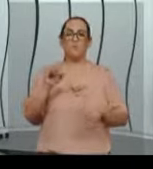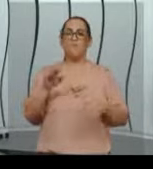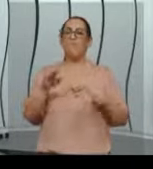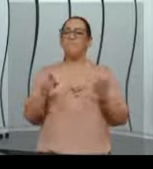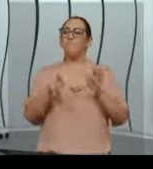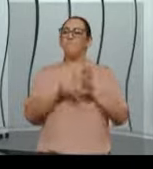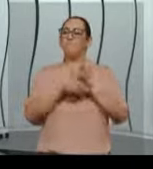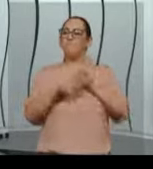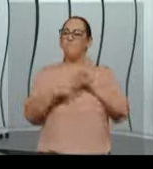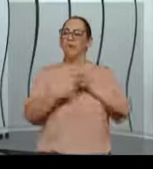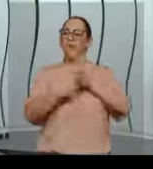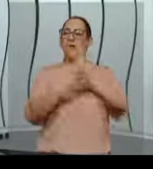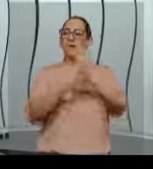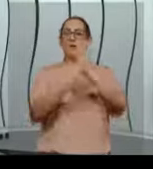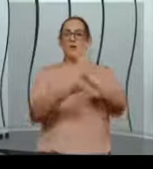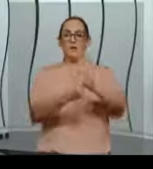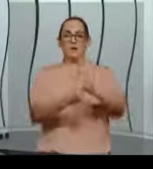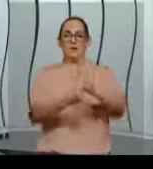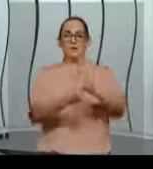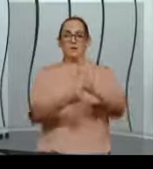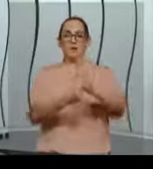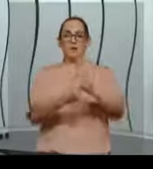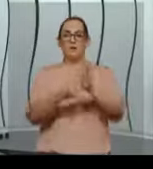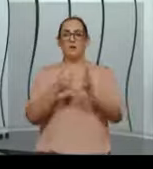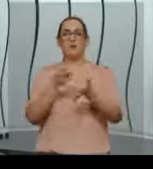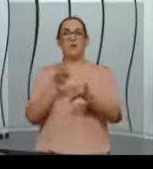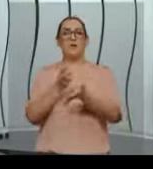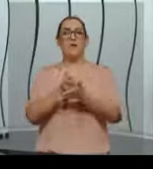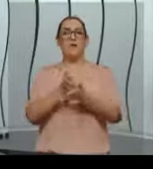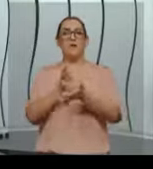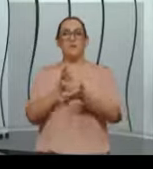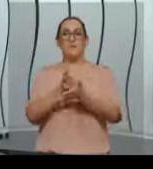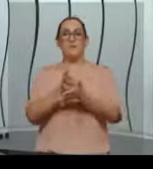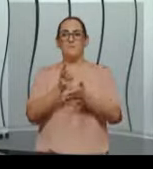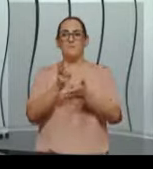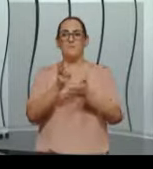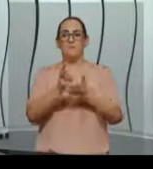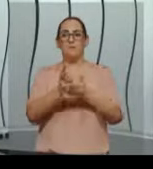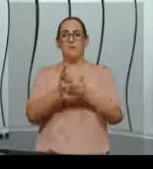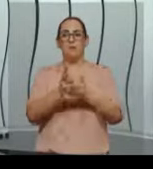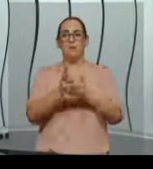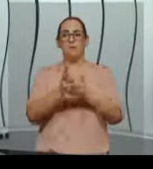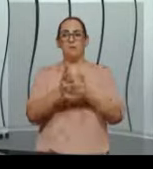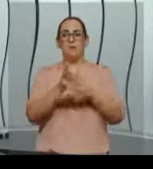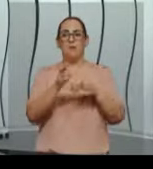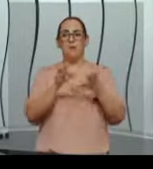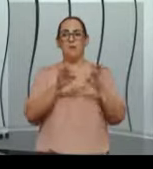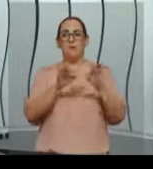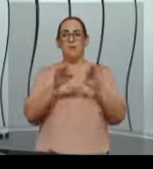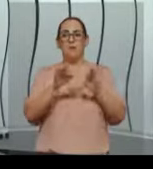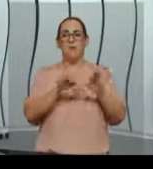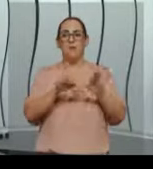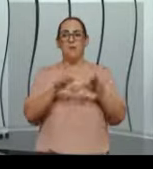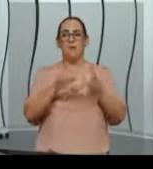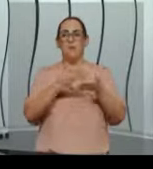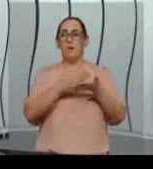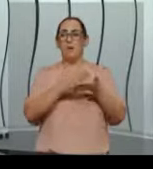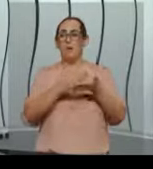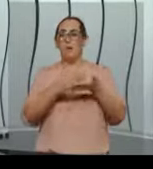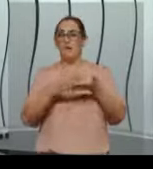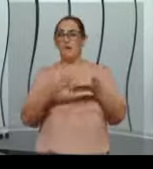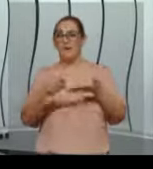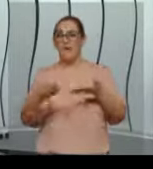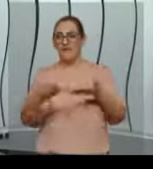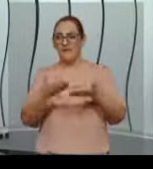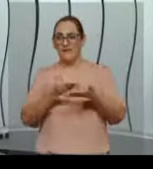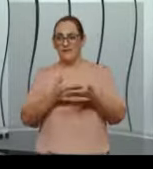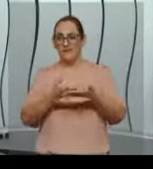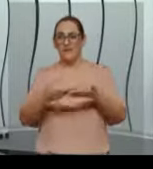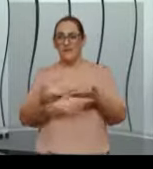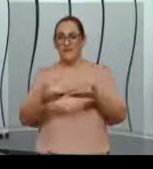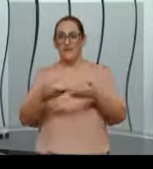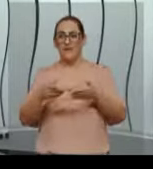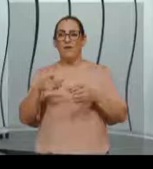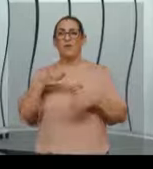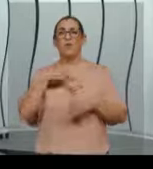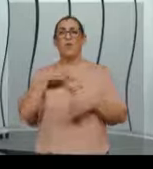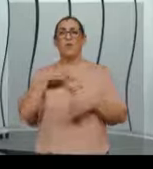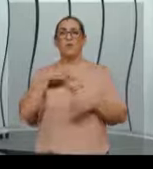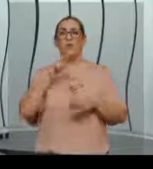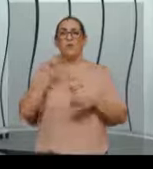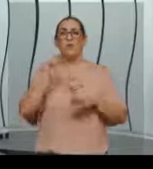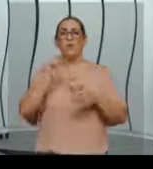apresentar a mesma fórmula estrutural plana, porém, teremos, então,